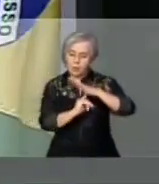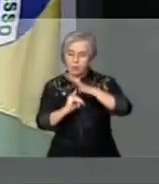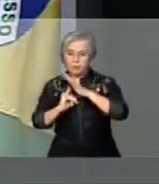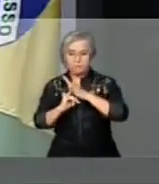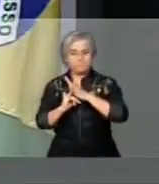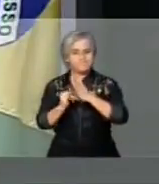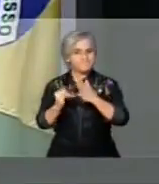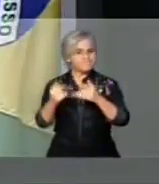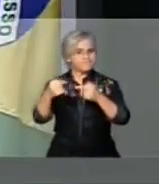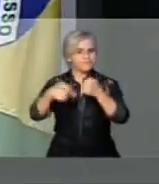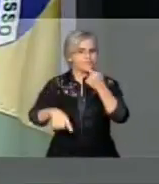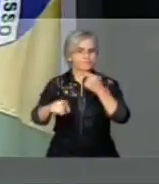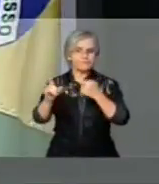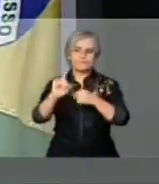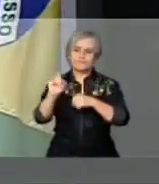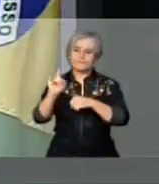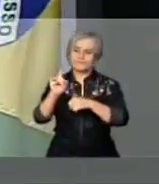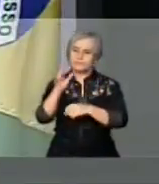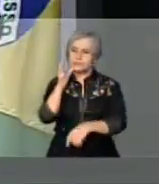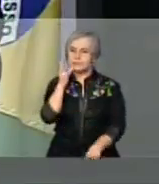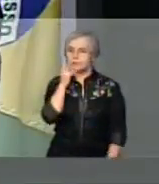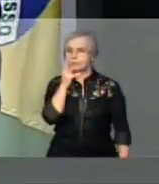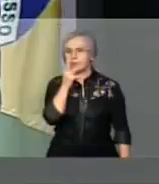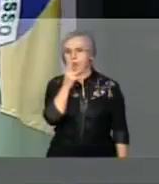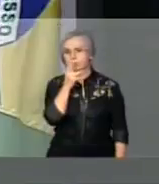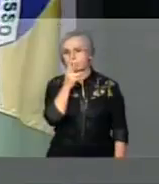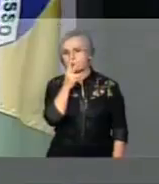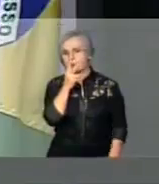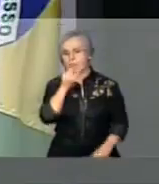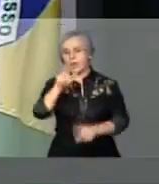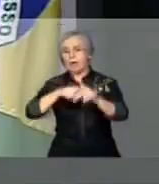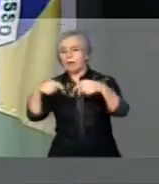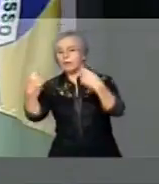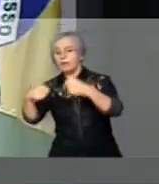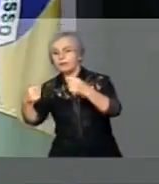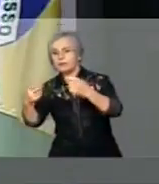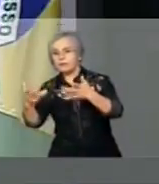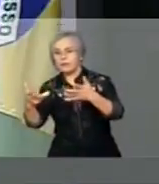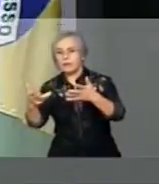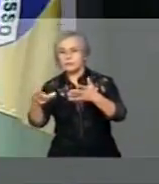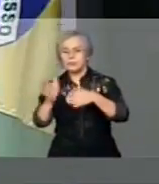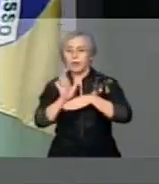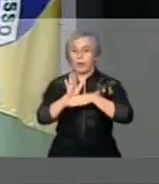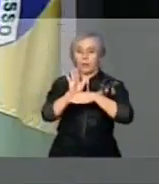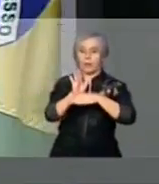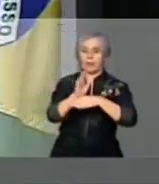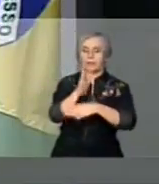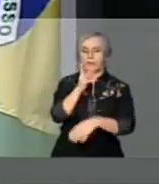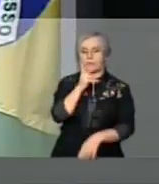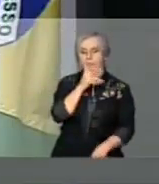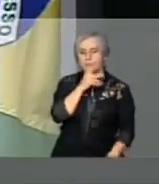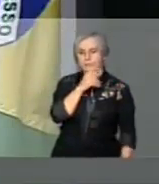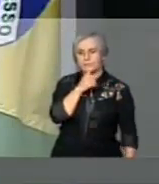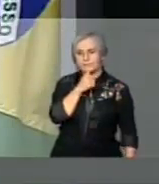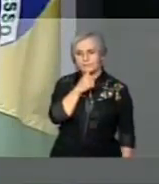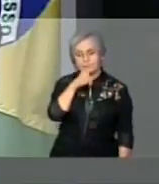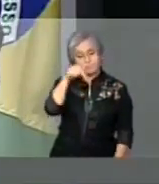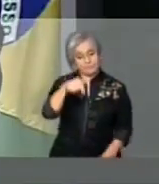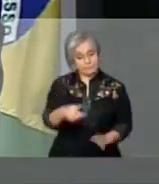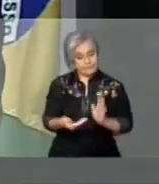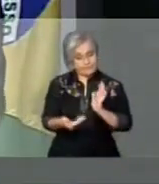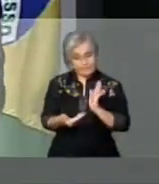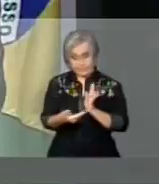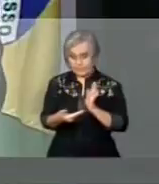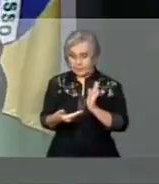extremamente incompatível com a necessidade de recorrência que tem. Nesta casa, para finalizar,